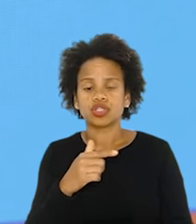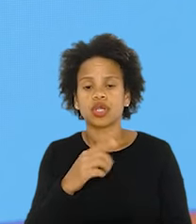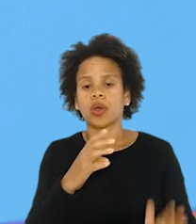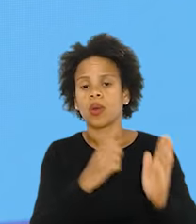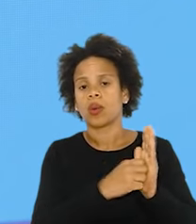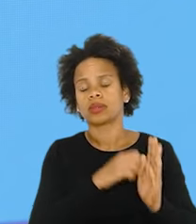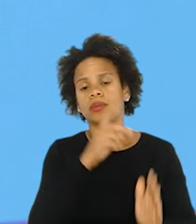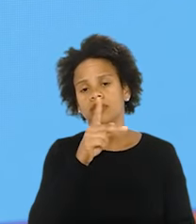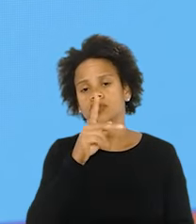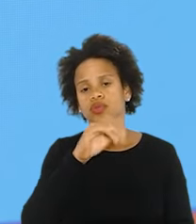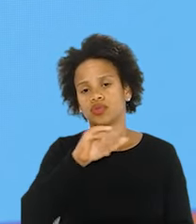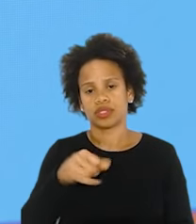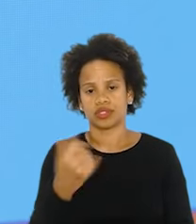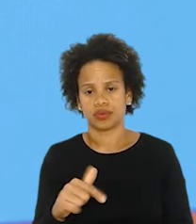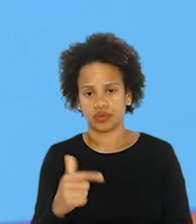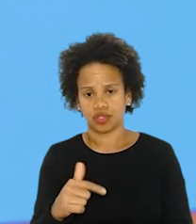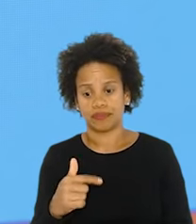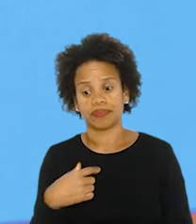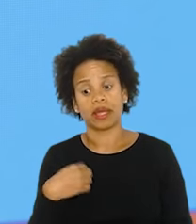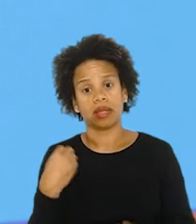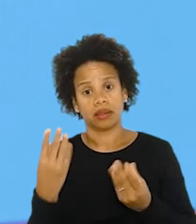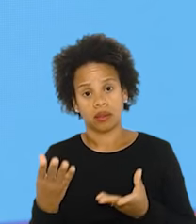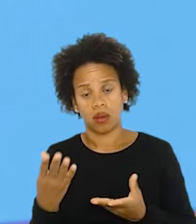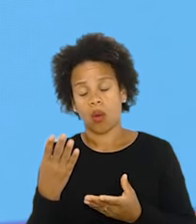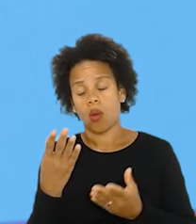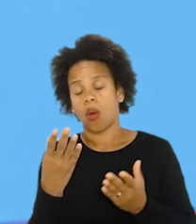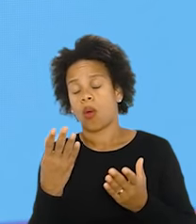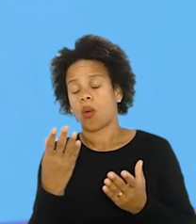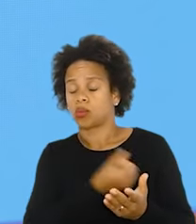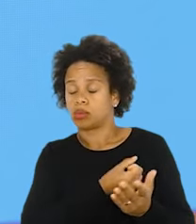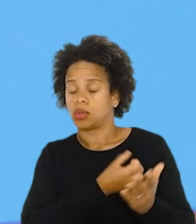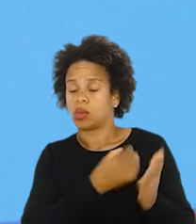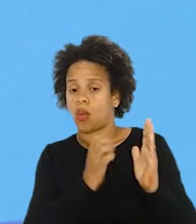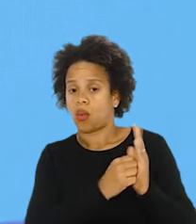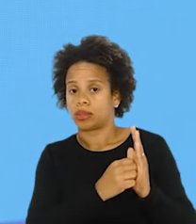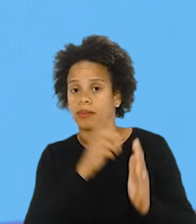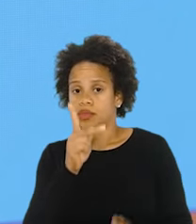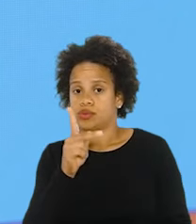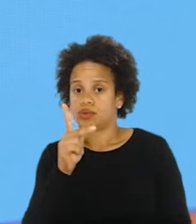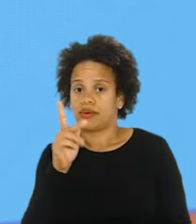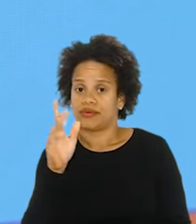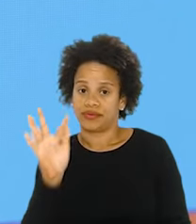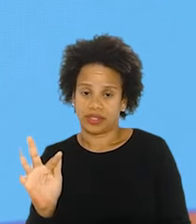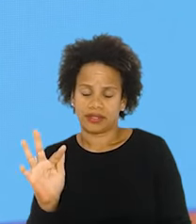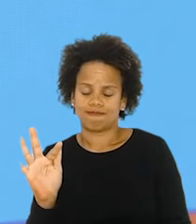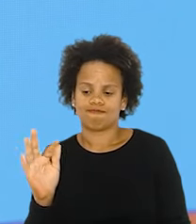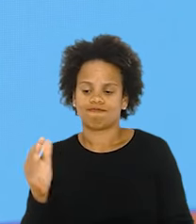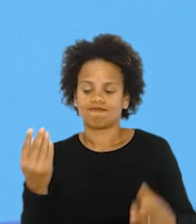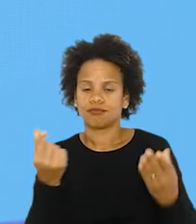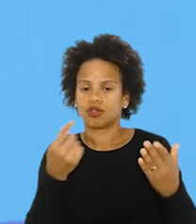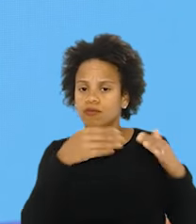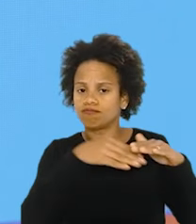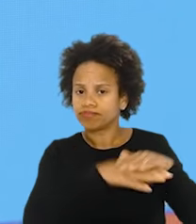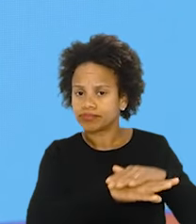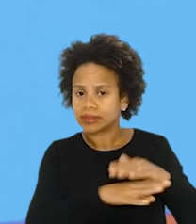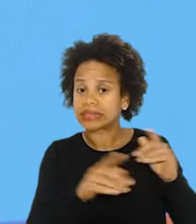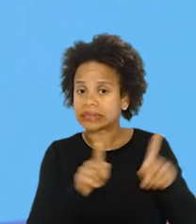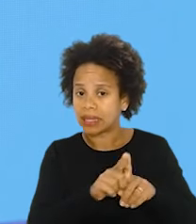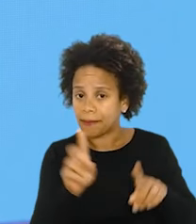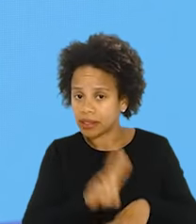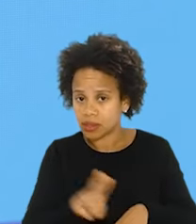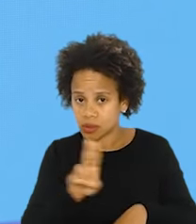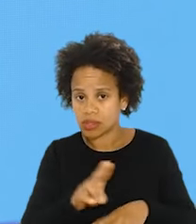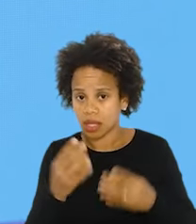jurídica ele passou a própria conta dele pessoa física e aí ele me perguntou Exatamente isso caindo na minha conta pessoa física eu também utilizo esse valor para fazer a